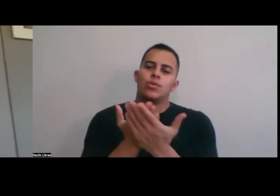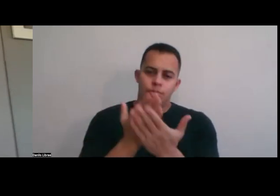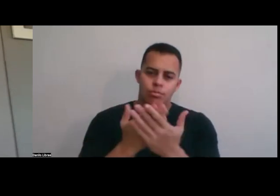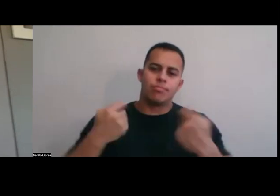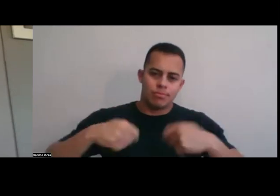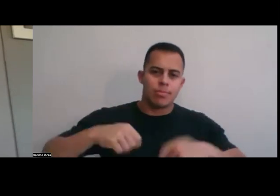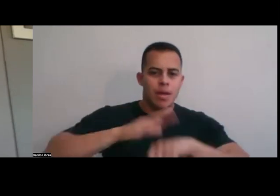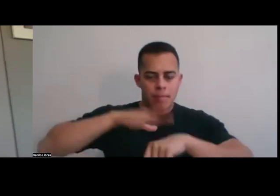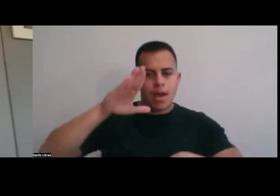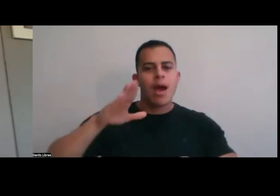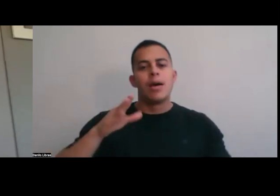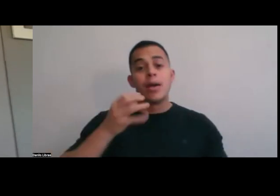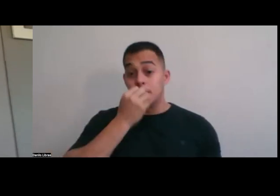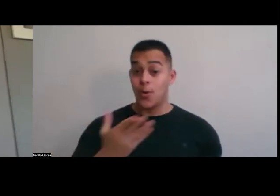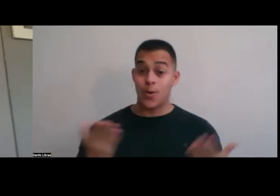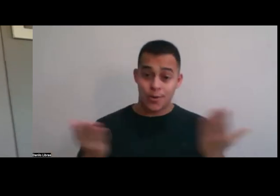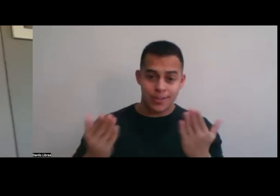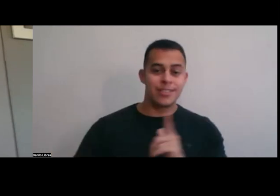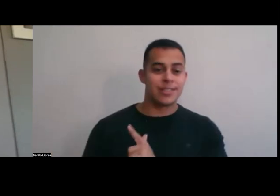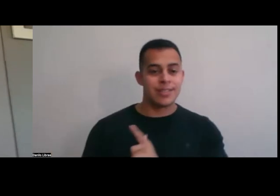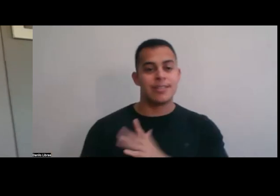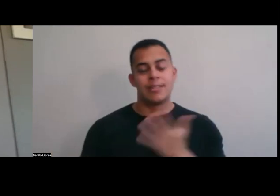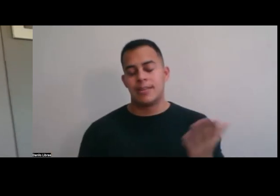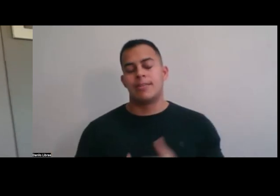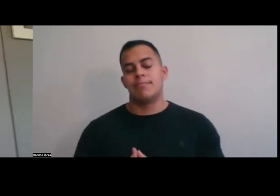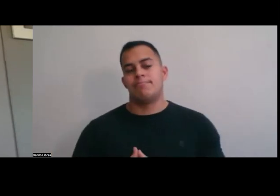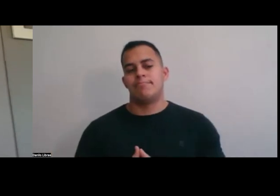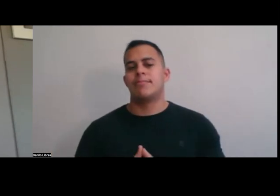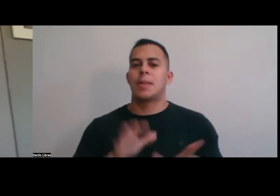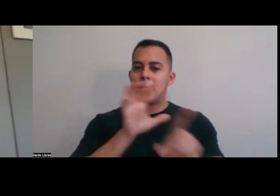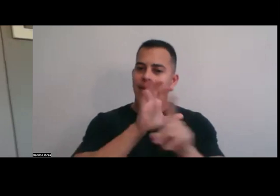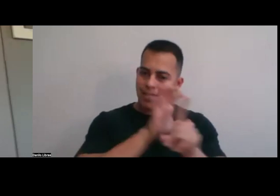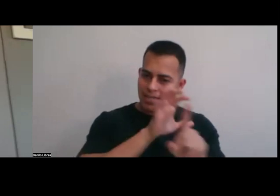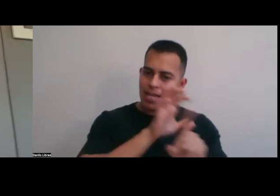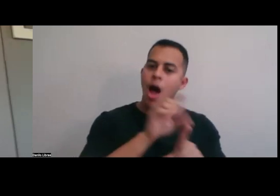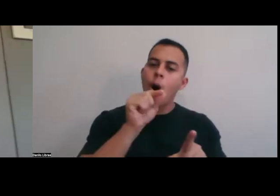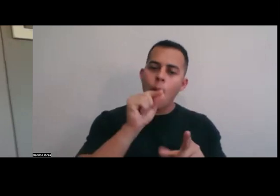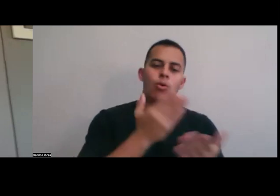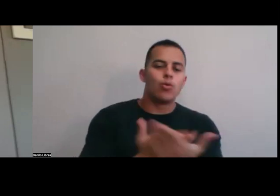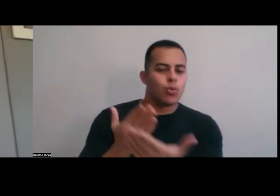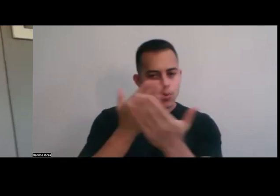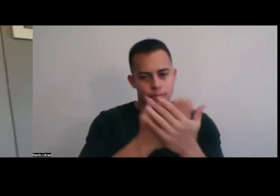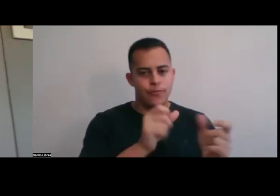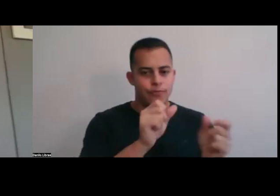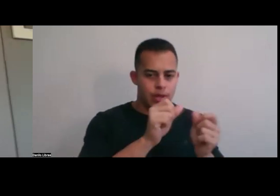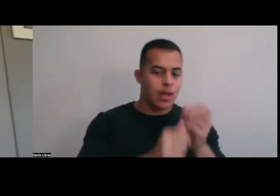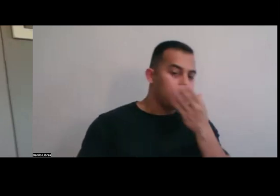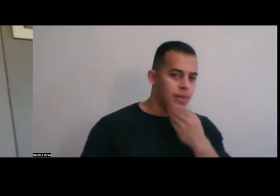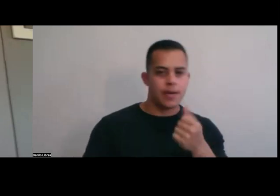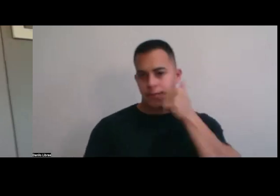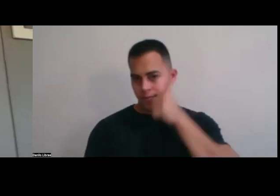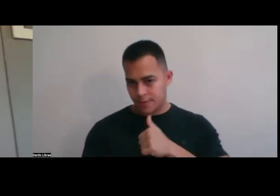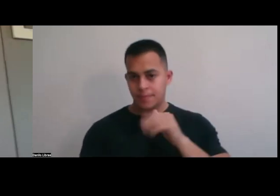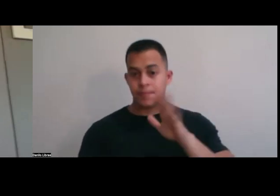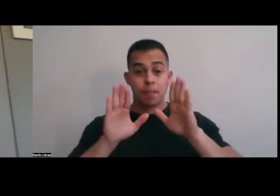necessários e que bom que hoje em dia a gente tem, né, uma pressão para que os estudos eles sejam feitos em machos e fêmeas. Mas, por